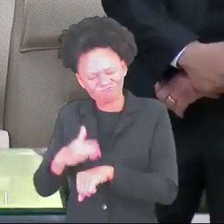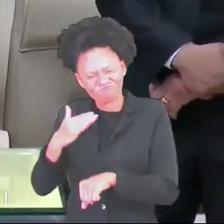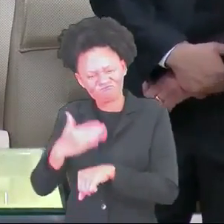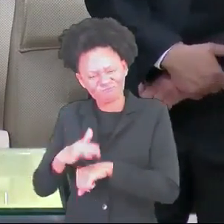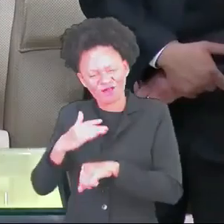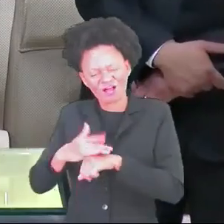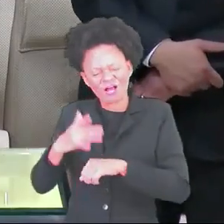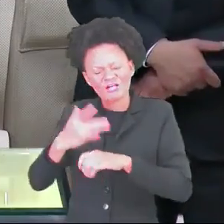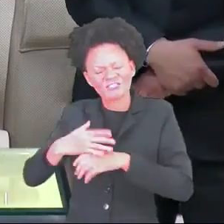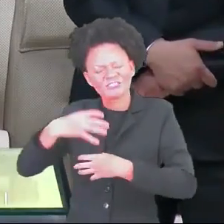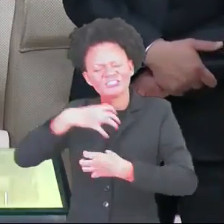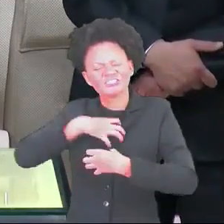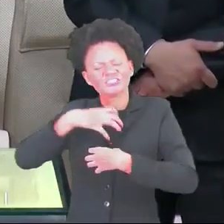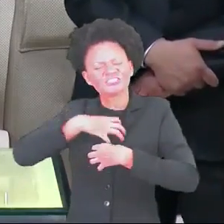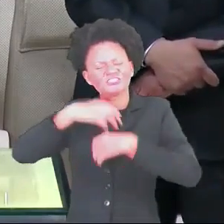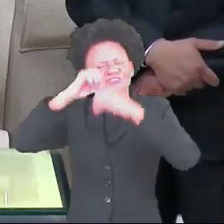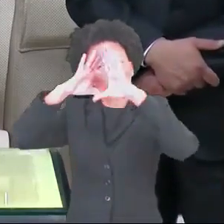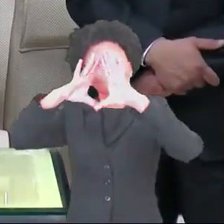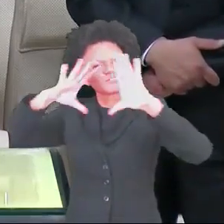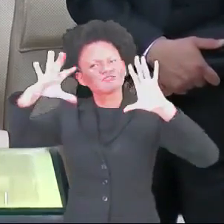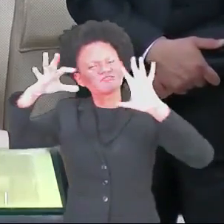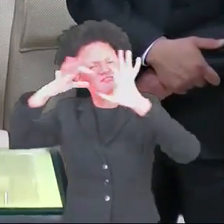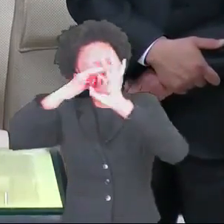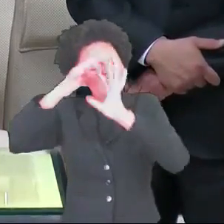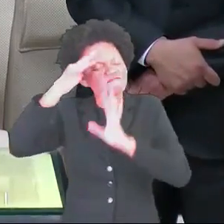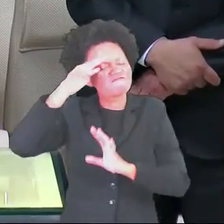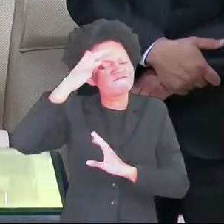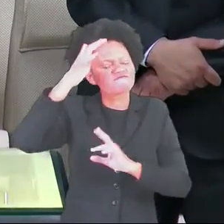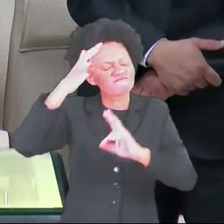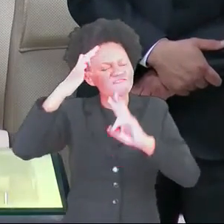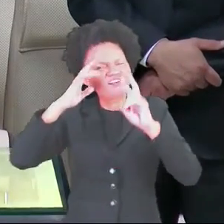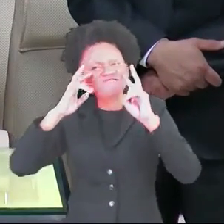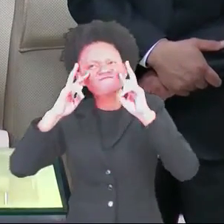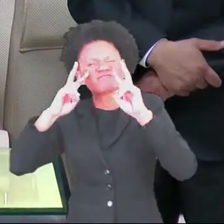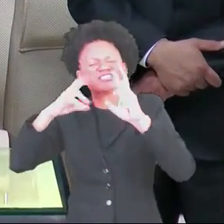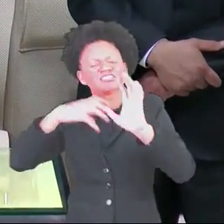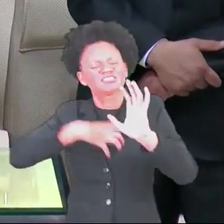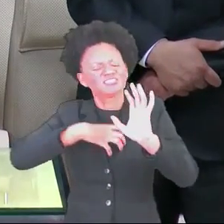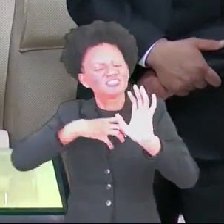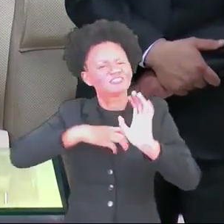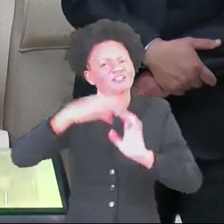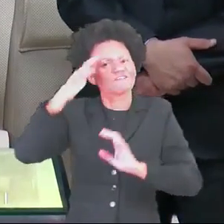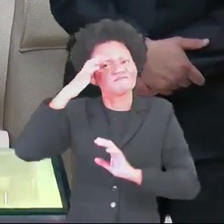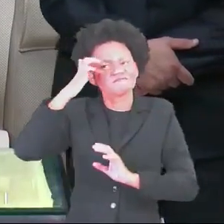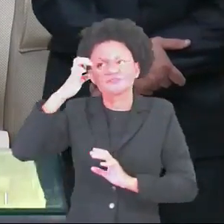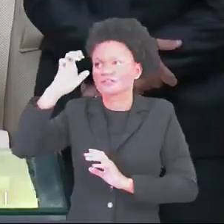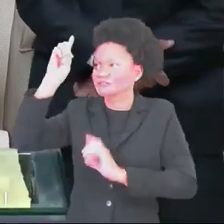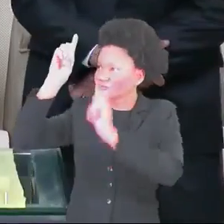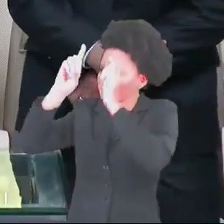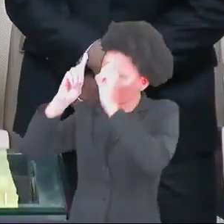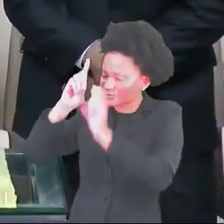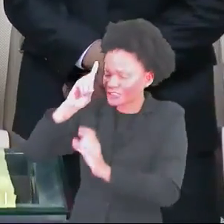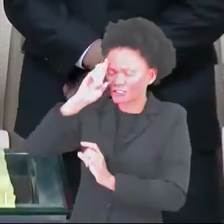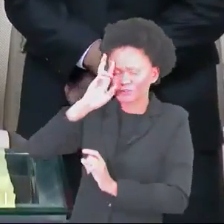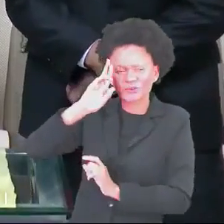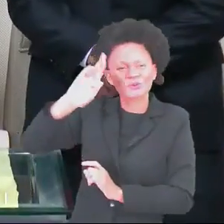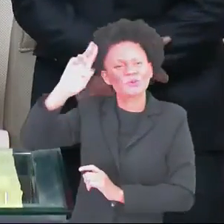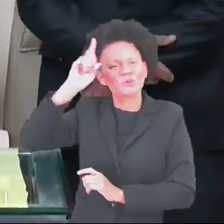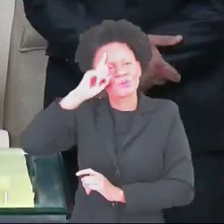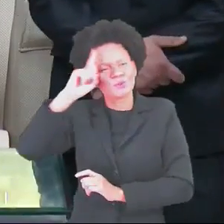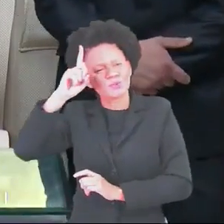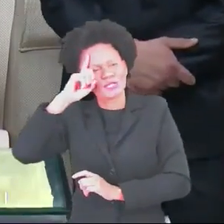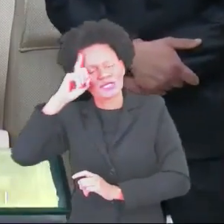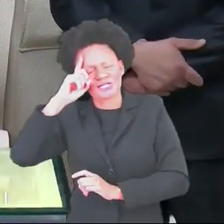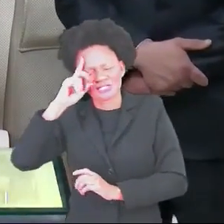sua vida, o seu homem interior. Comece a exercitar a fé diante do Senhor todos os dias.